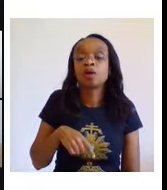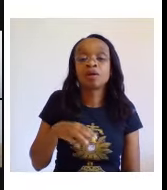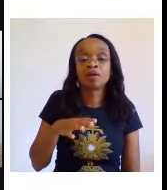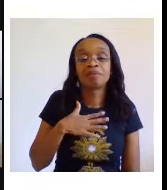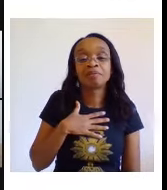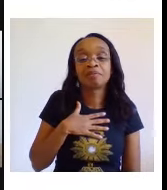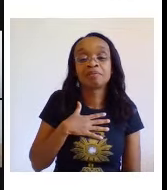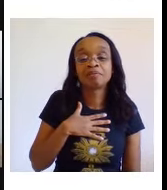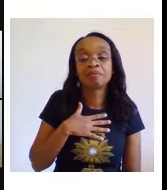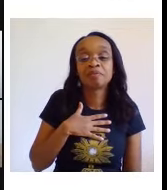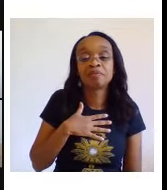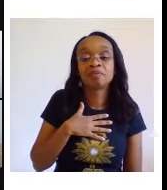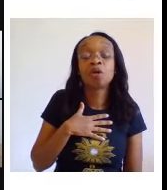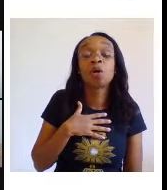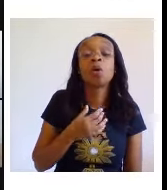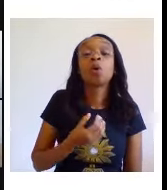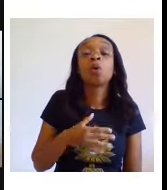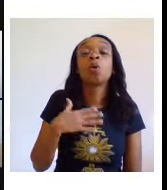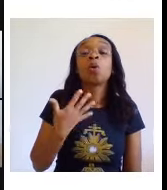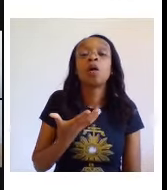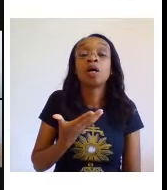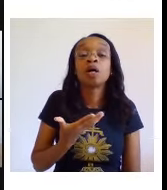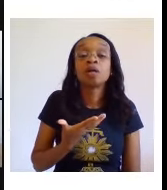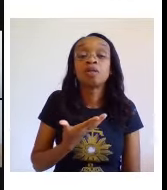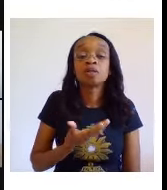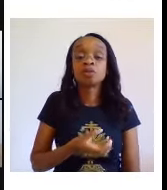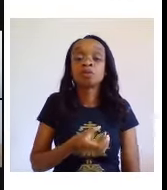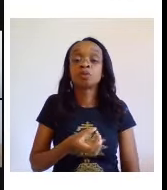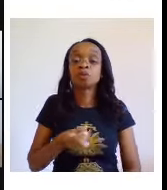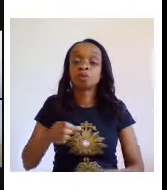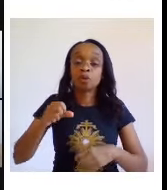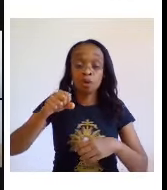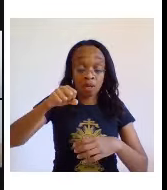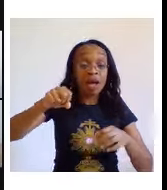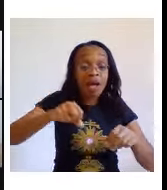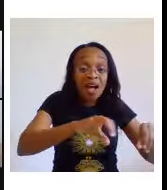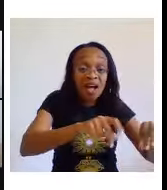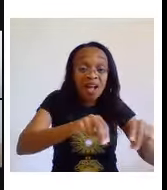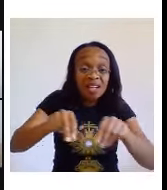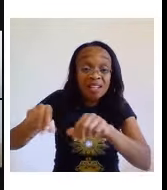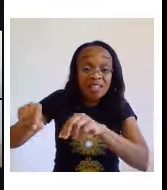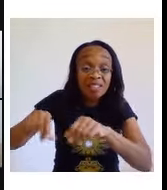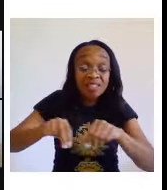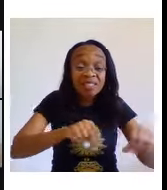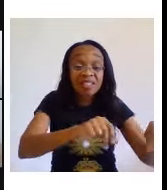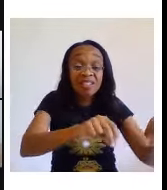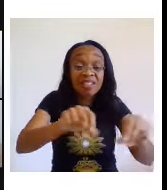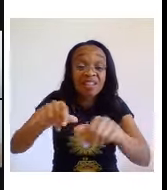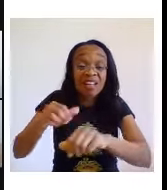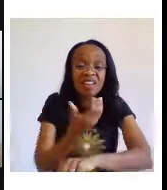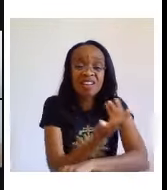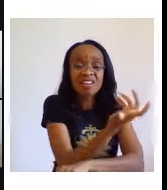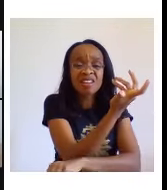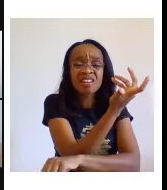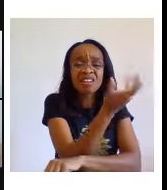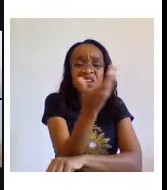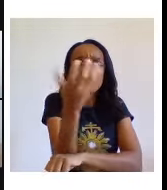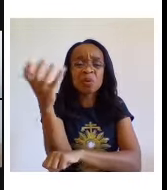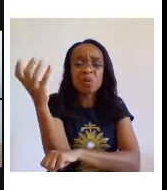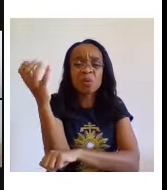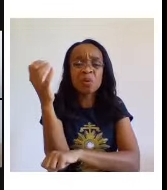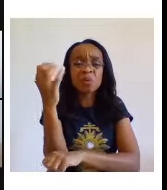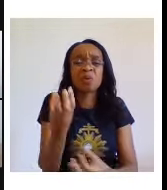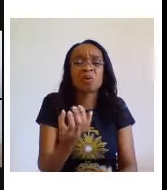coisa poética também. Quanto tempo um solo leva para regenerar depois de incêndio? Quanto tempo leva para uma